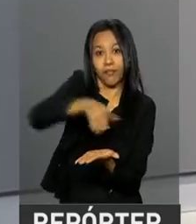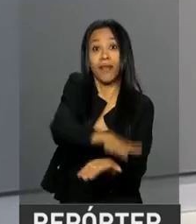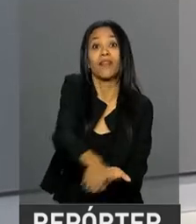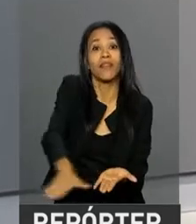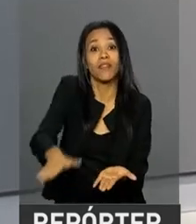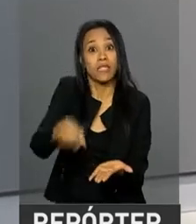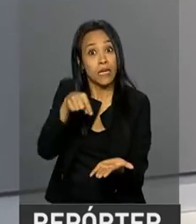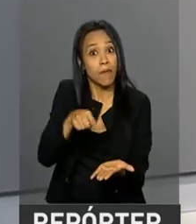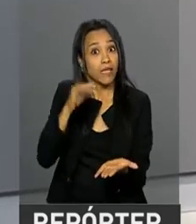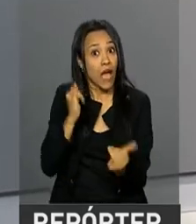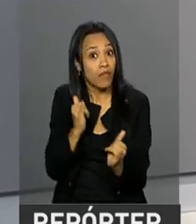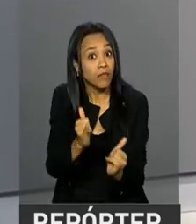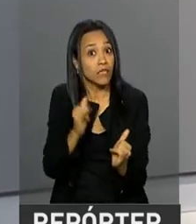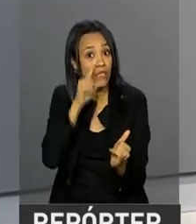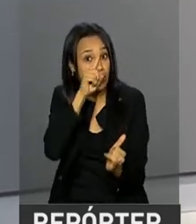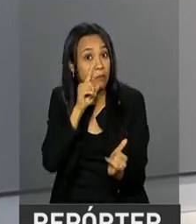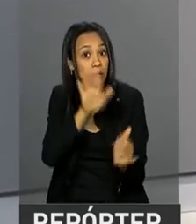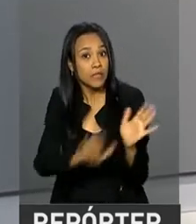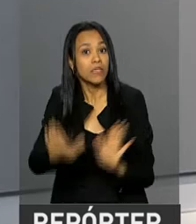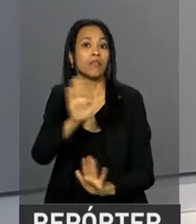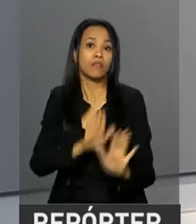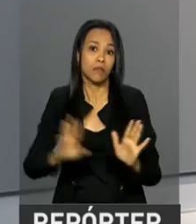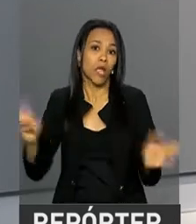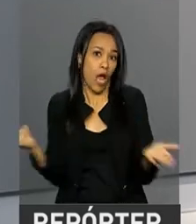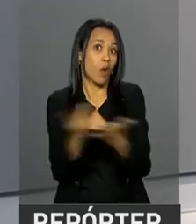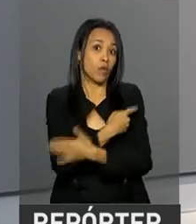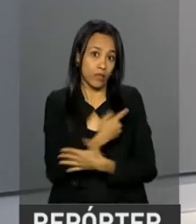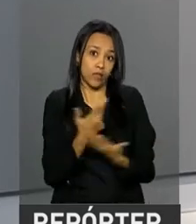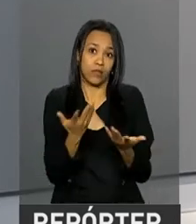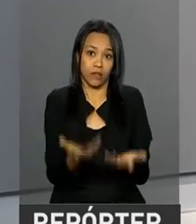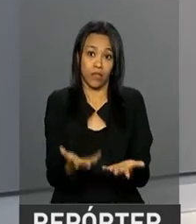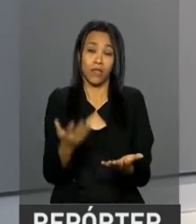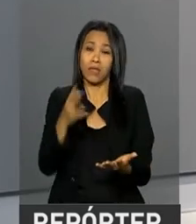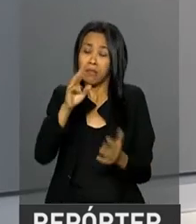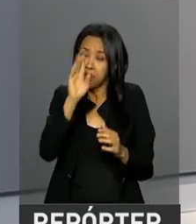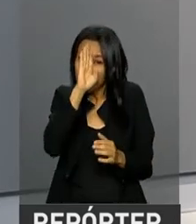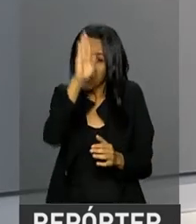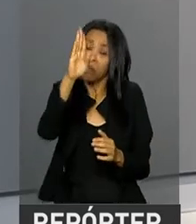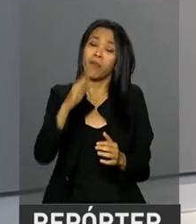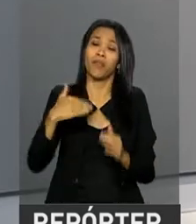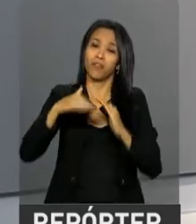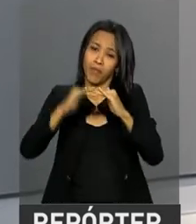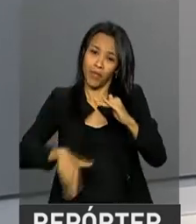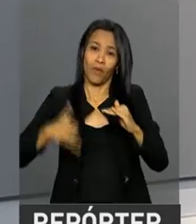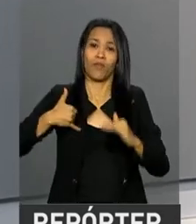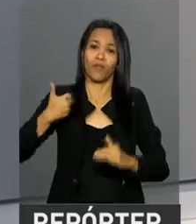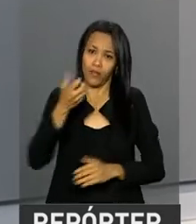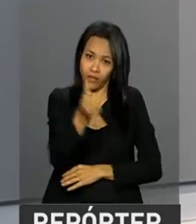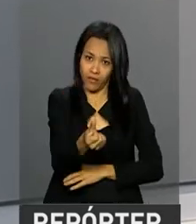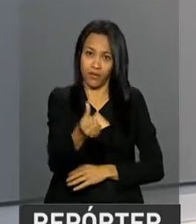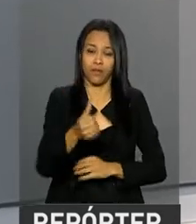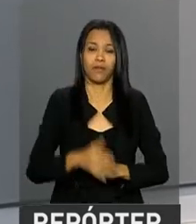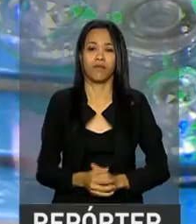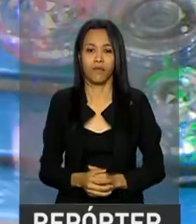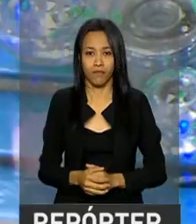brinquedo, aparentemente inofensivo, pode causar acidentes, especialmente em crianças menores de 6 anos.